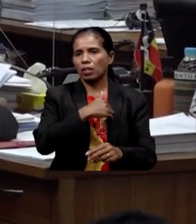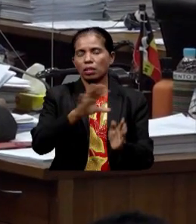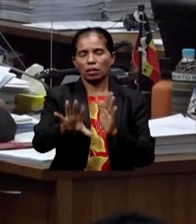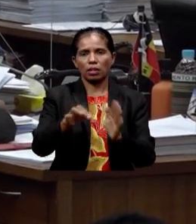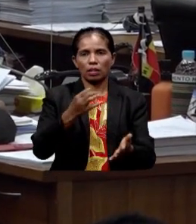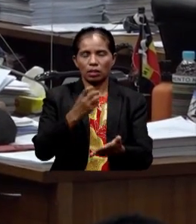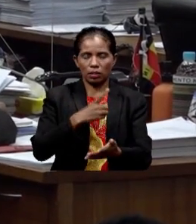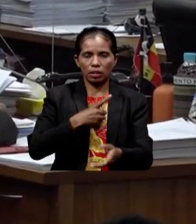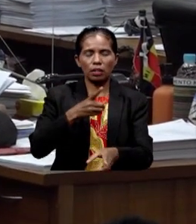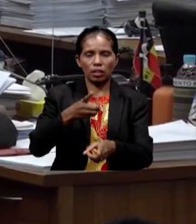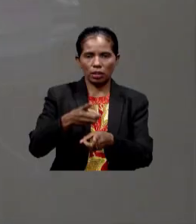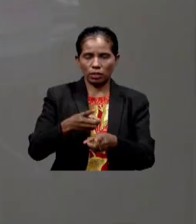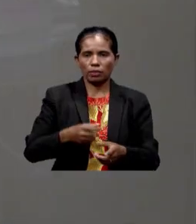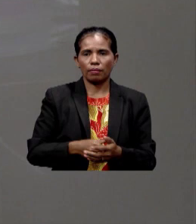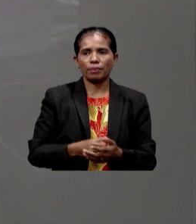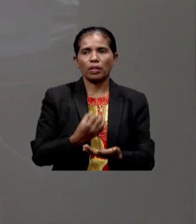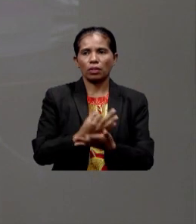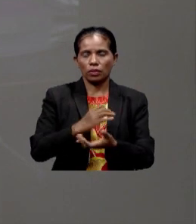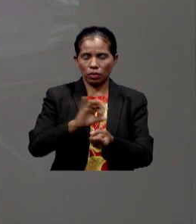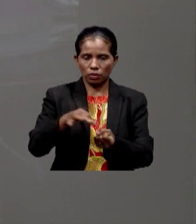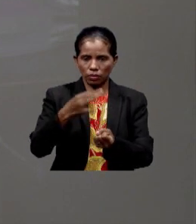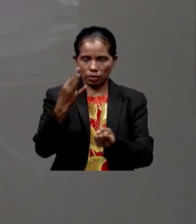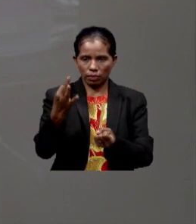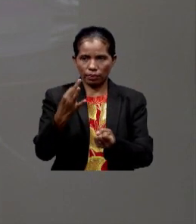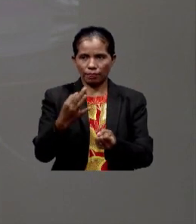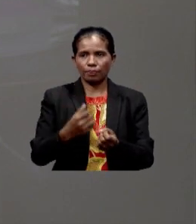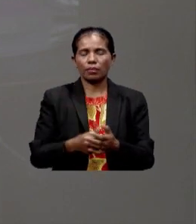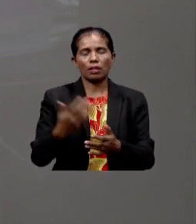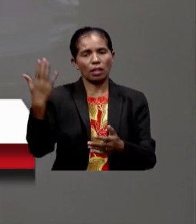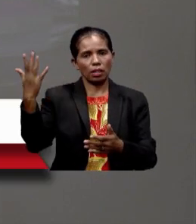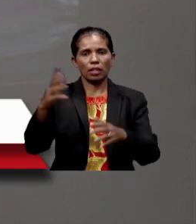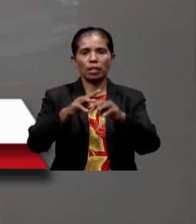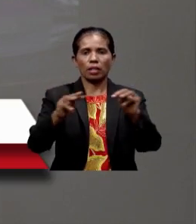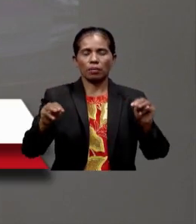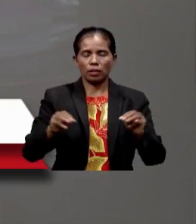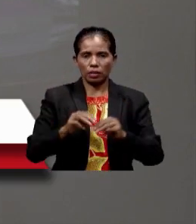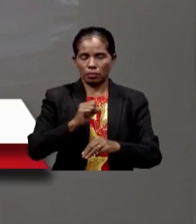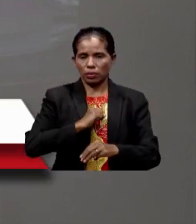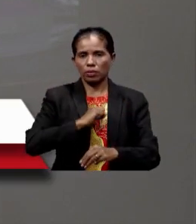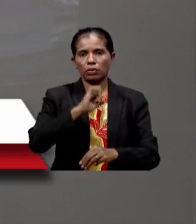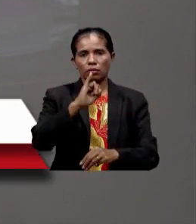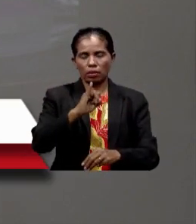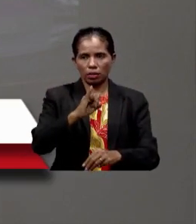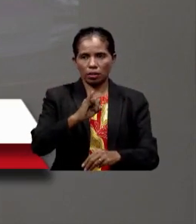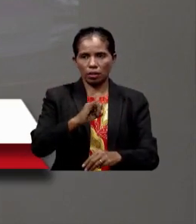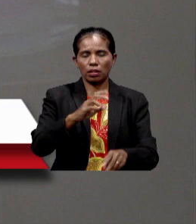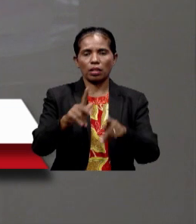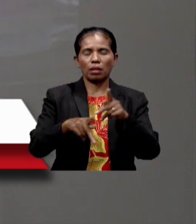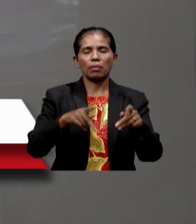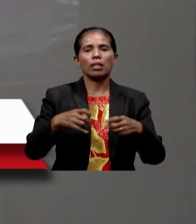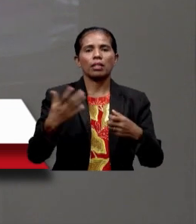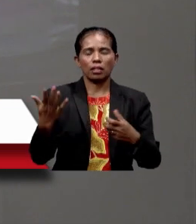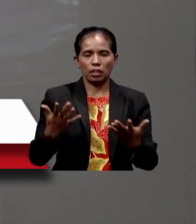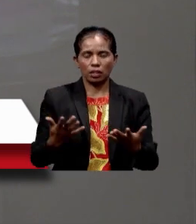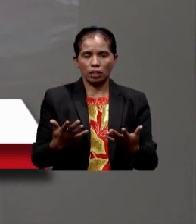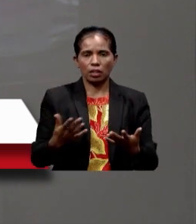direito. Subsídio para COVID-19, e o município Covalima, e a emana em gira né, bem,